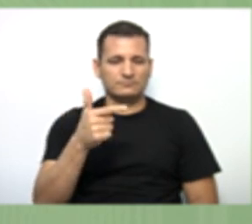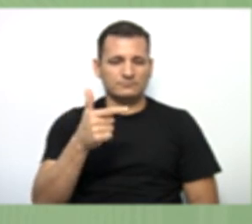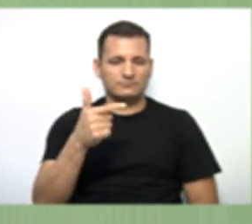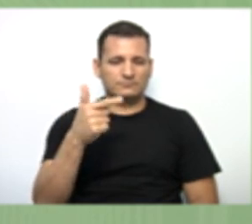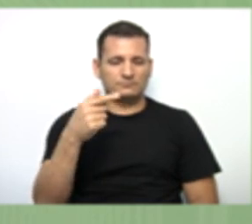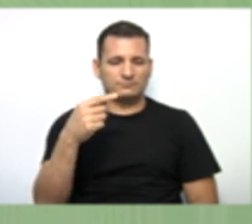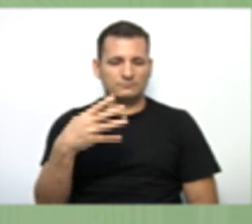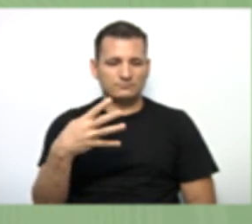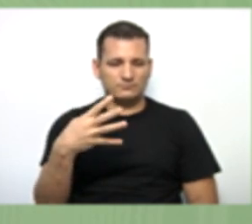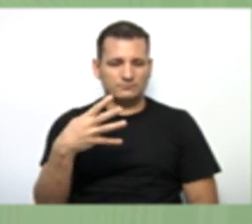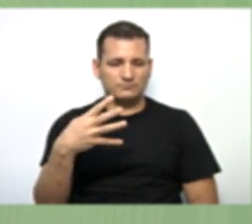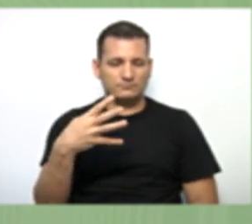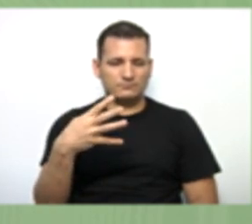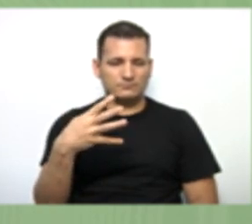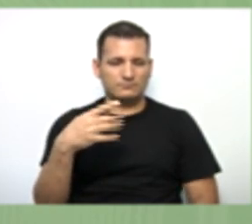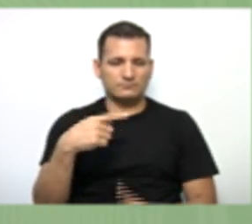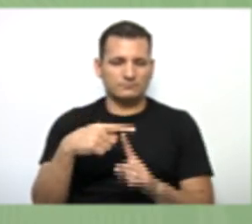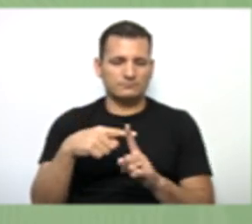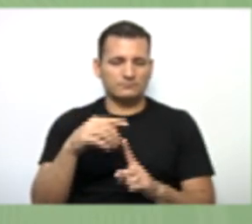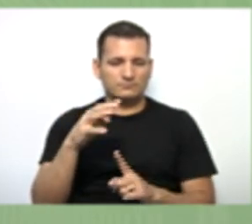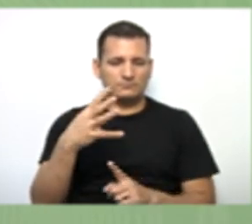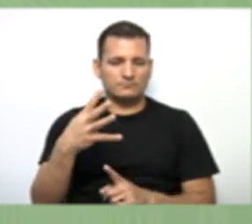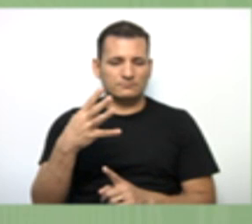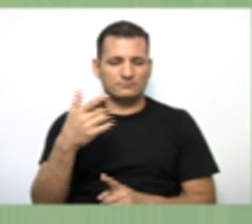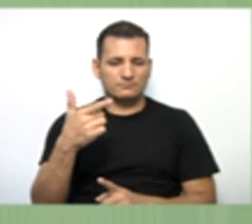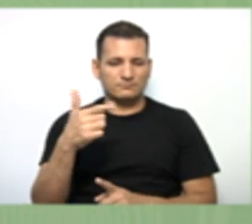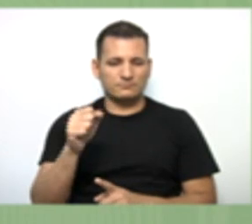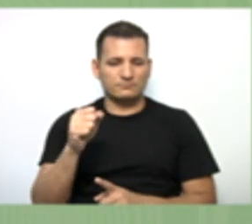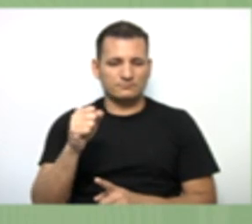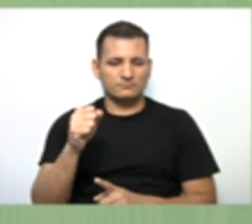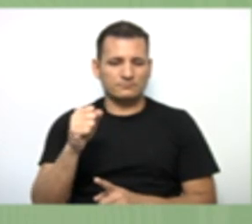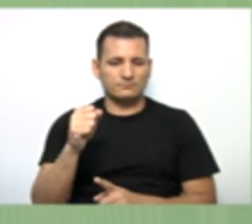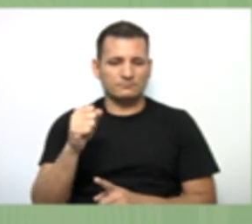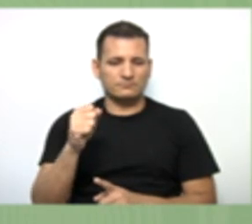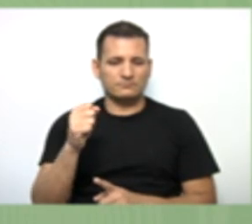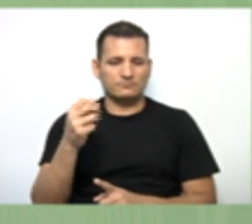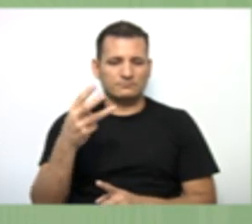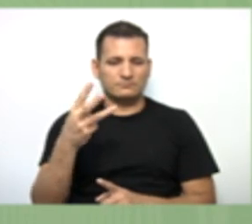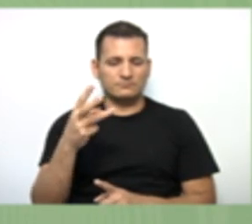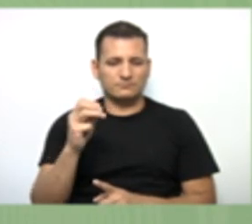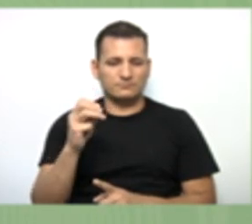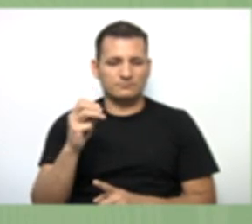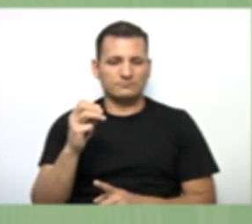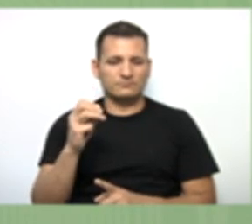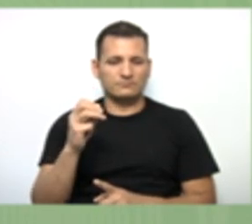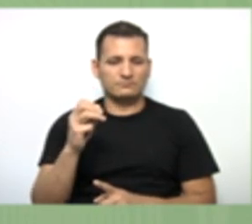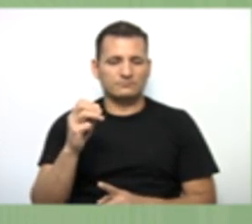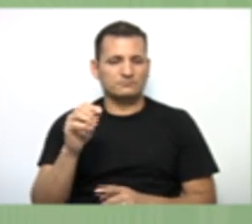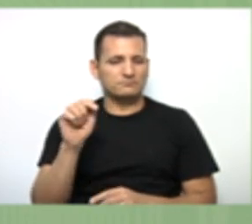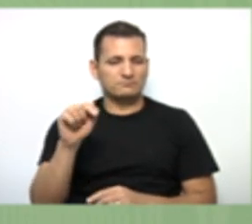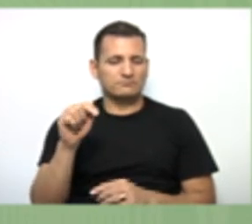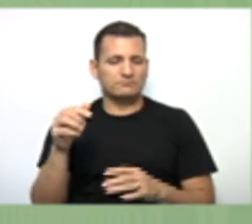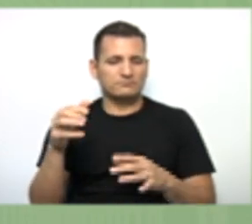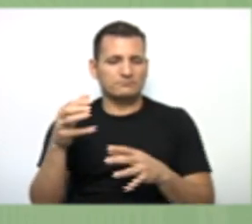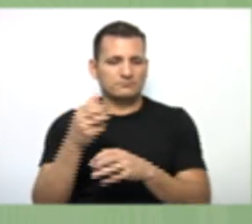24 mais 4, 28. 28 mais 2, 30. Isso aqui é igual a 30.